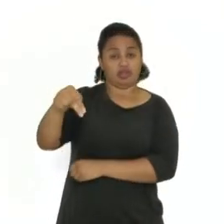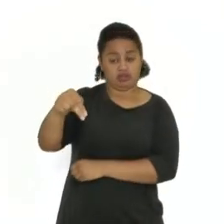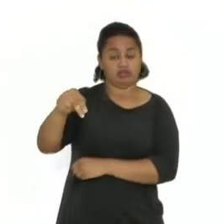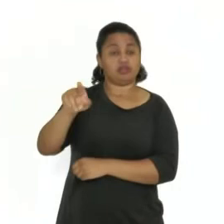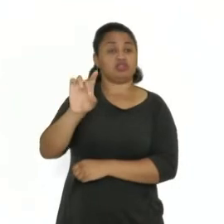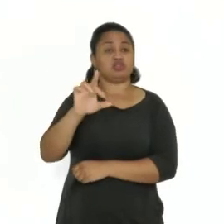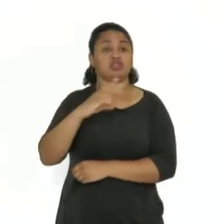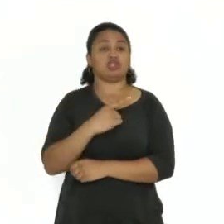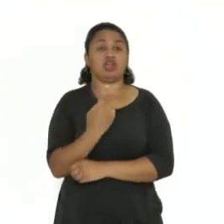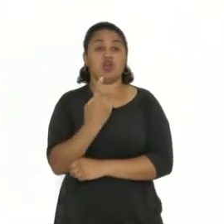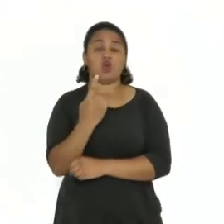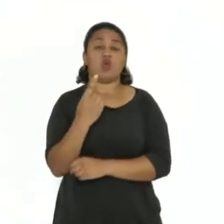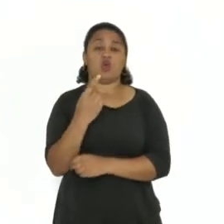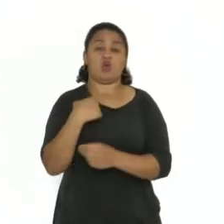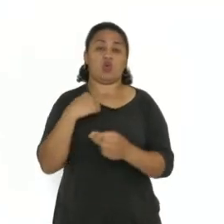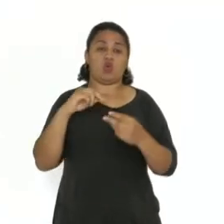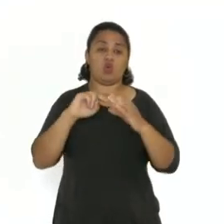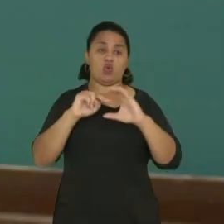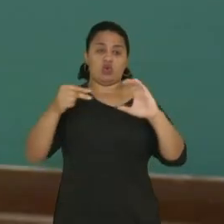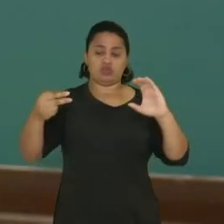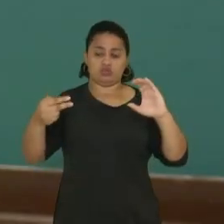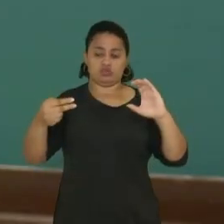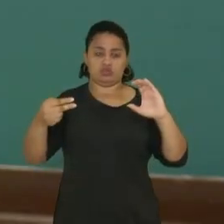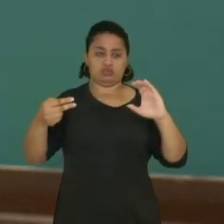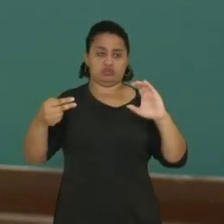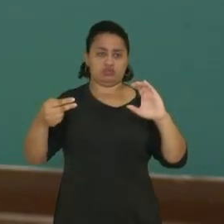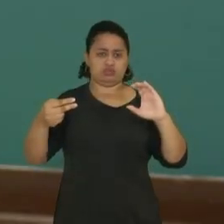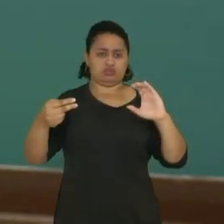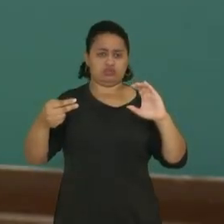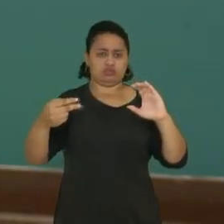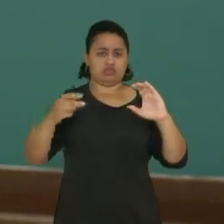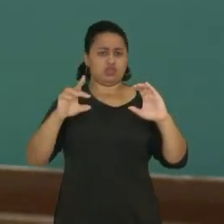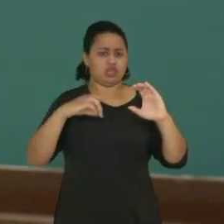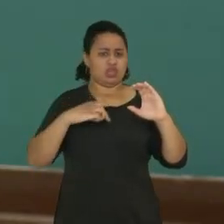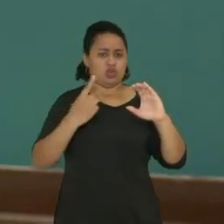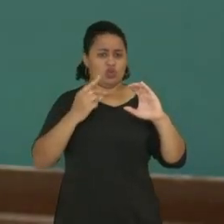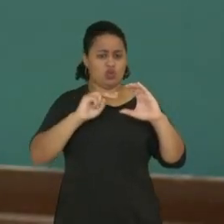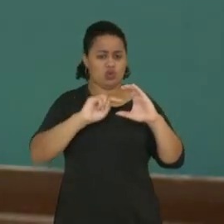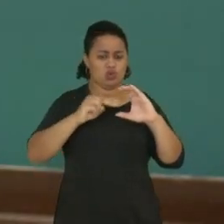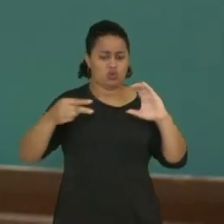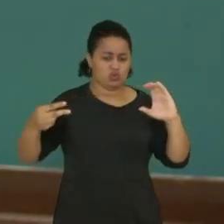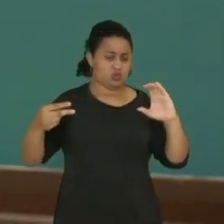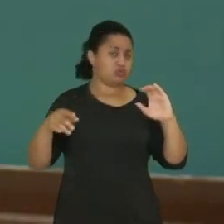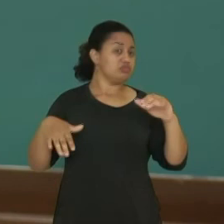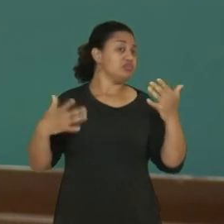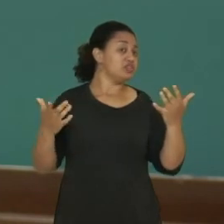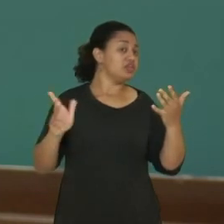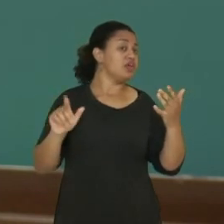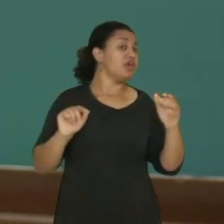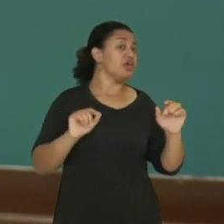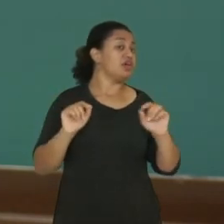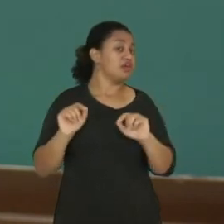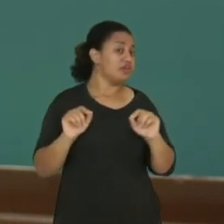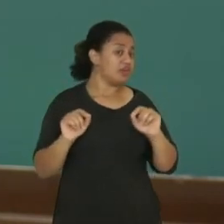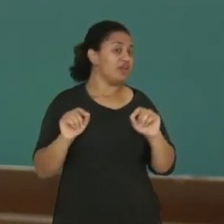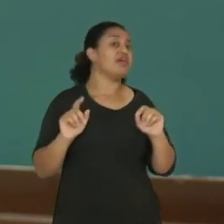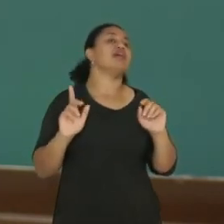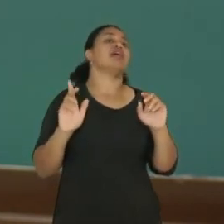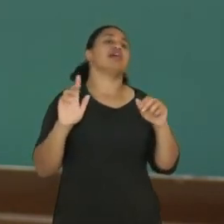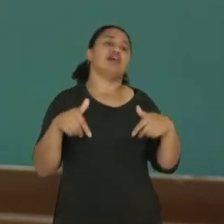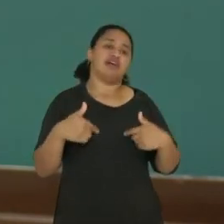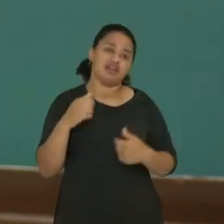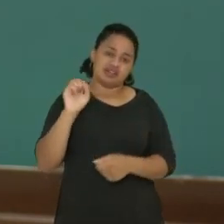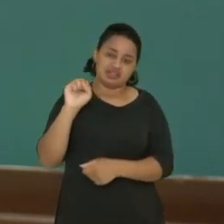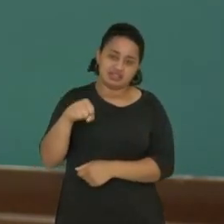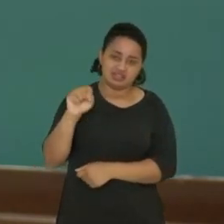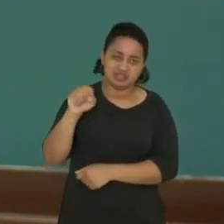um cromossomo de cada tipo. Opa! Se ela possui só um cromossomo de cada tipo, a gente está falando de quem? Agora sim,